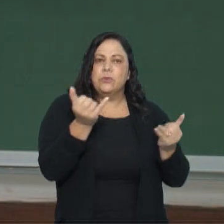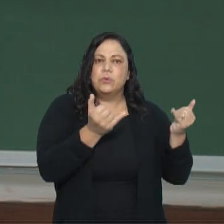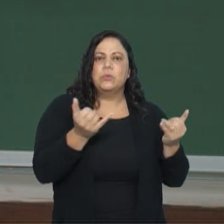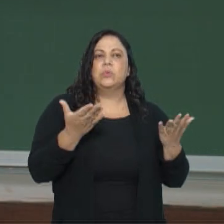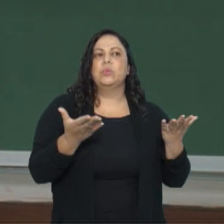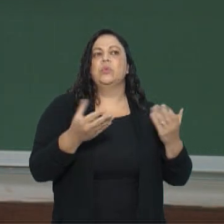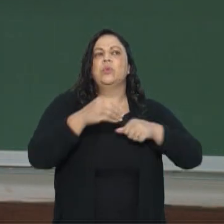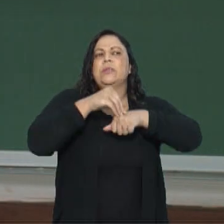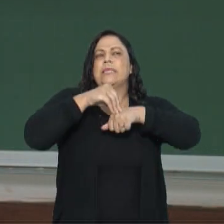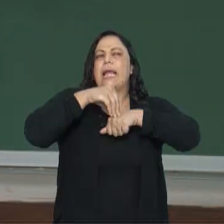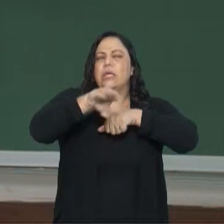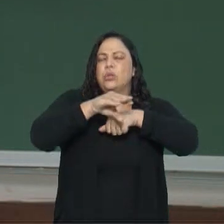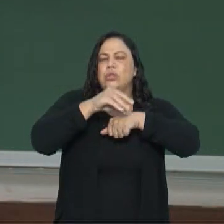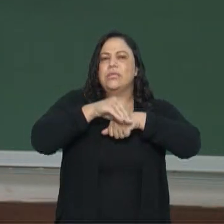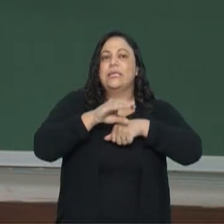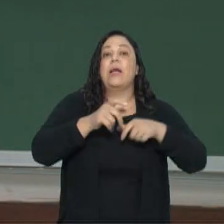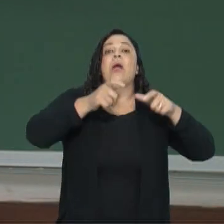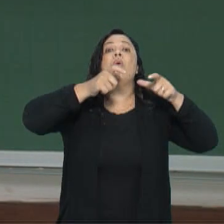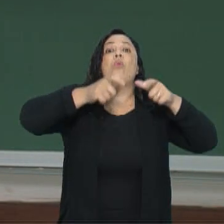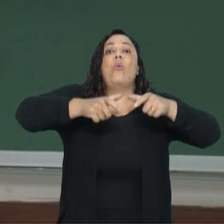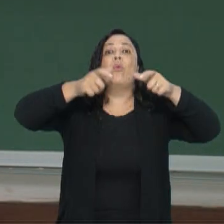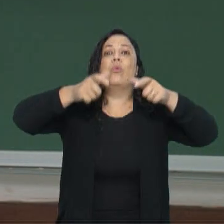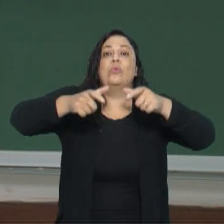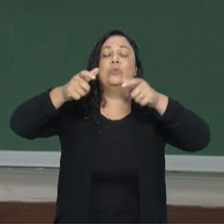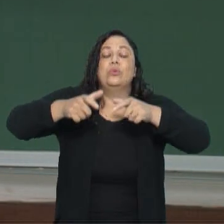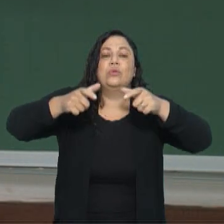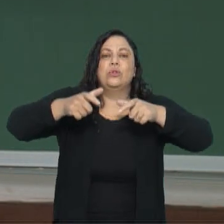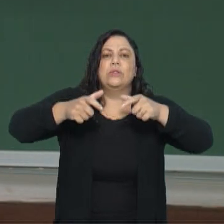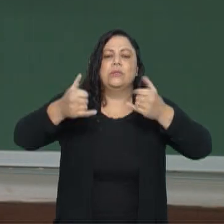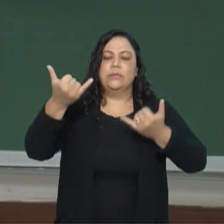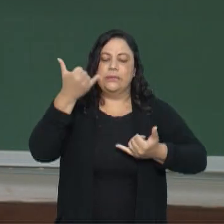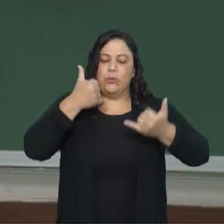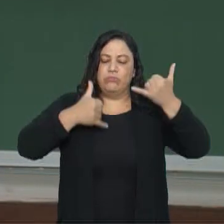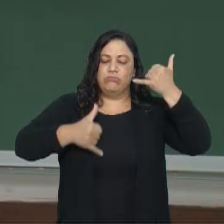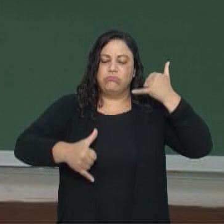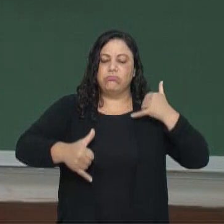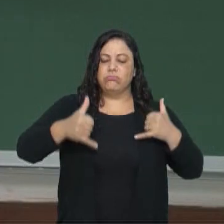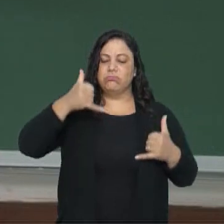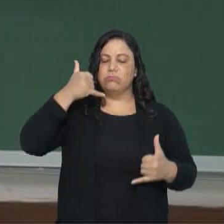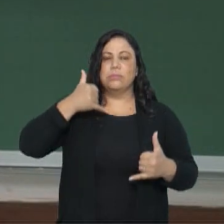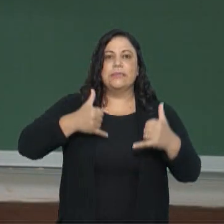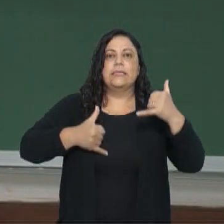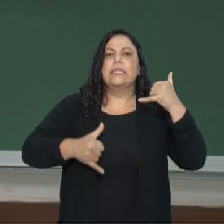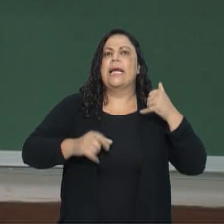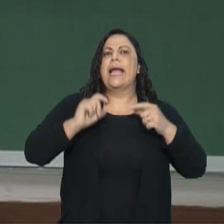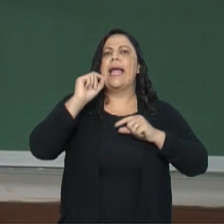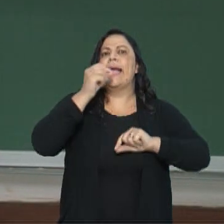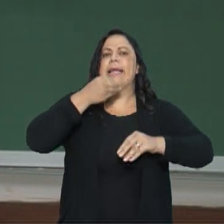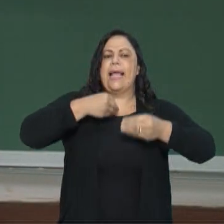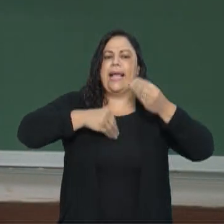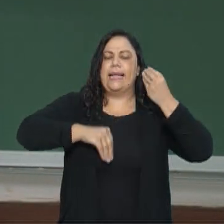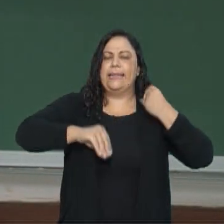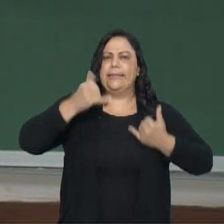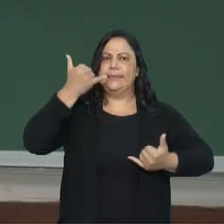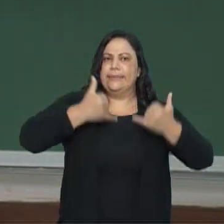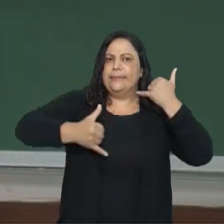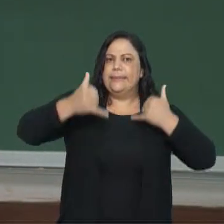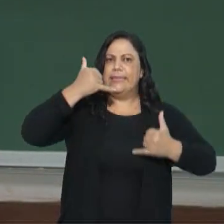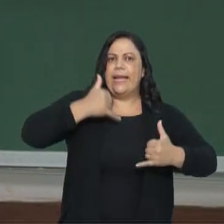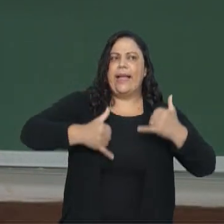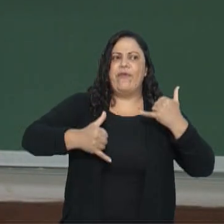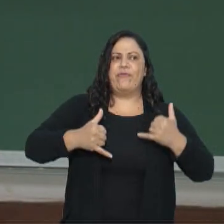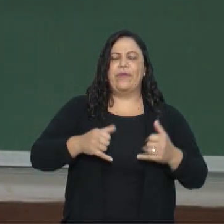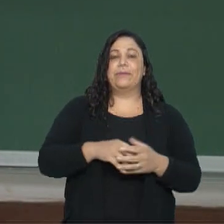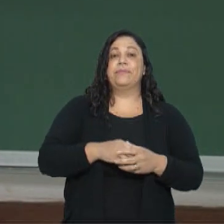Nesta linha aqui, ó. Por onde são transportados. Quem leva a informação, por exemplo,